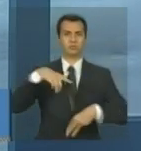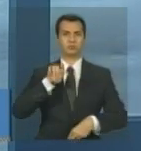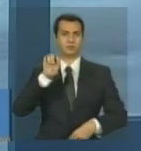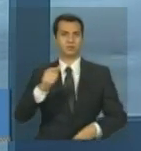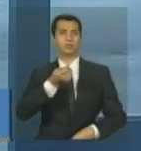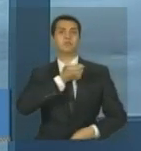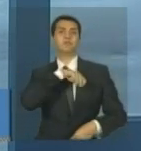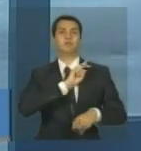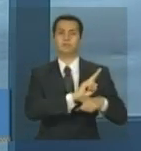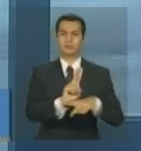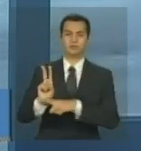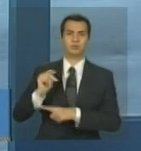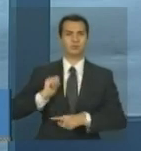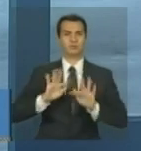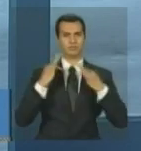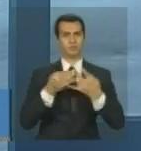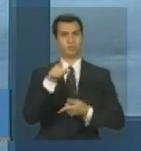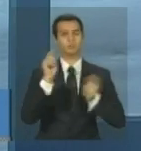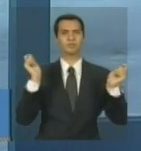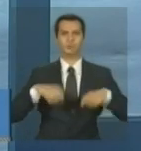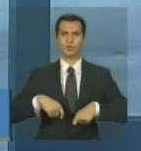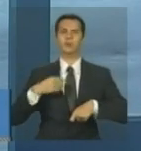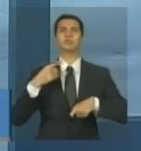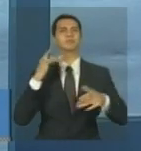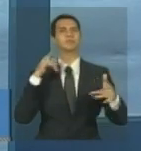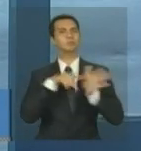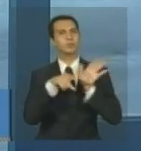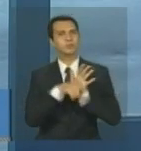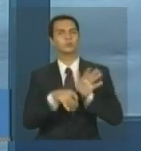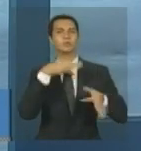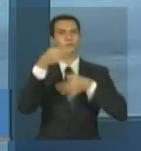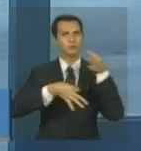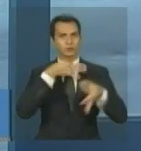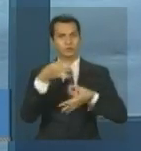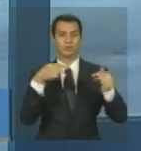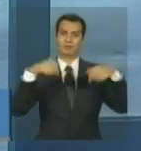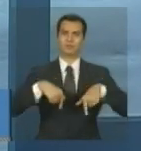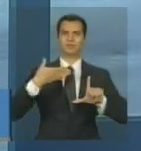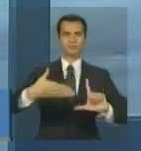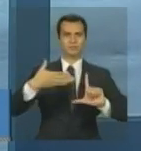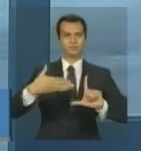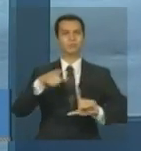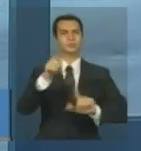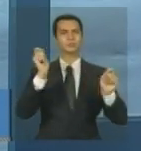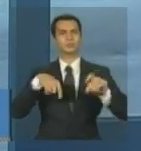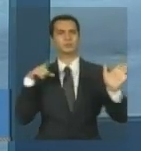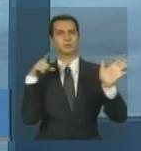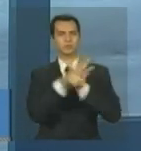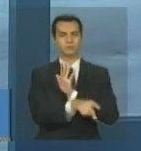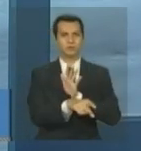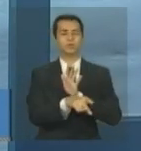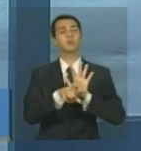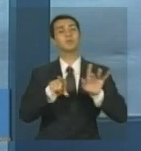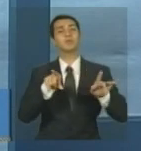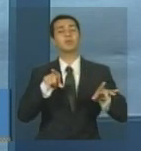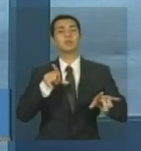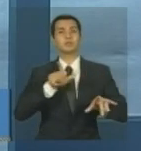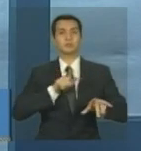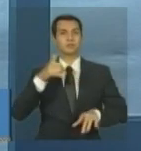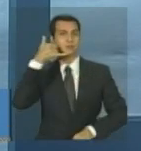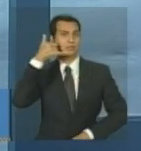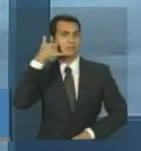na fiscalização do programa Bolsa Família. Você pode participar desta teleconferência enviando suas perguntas ou sugestões